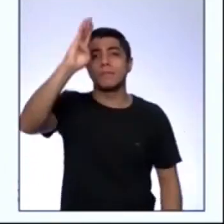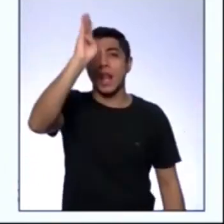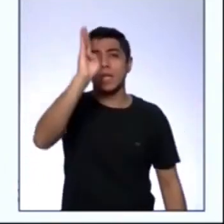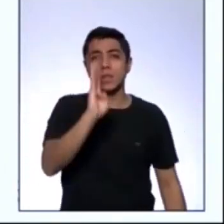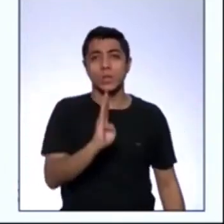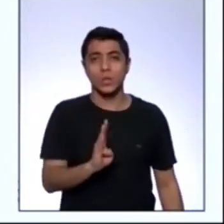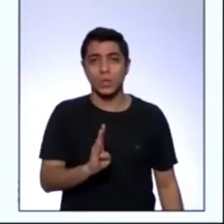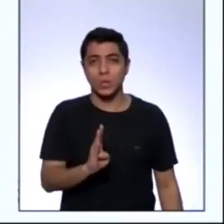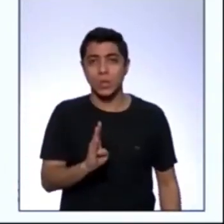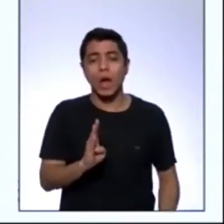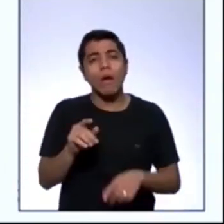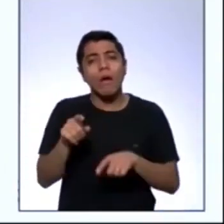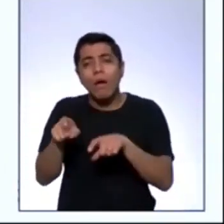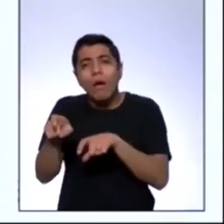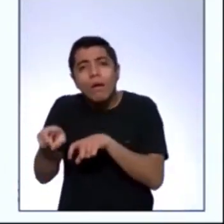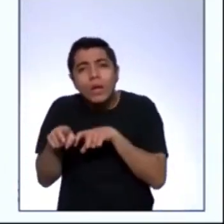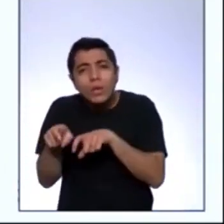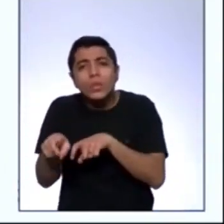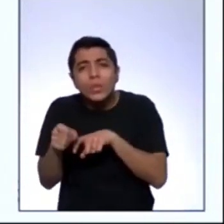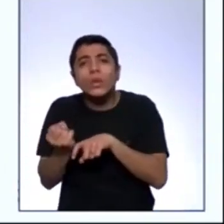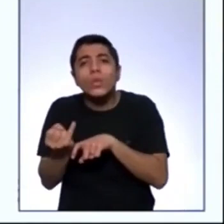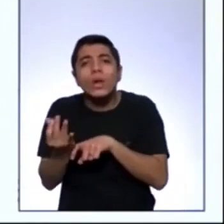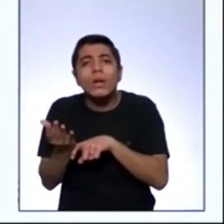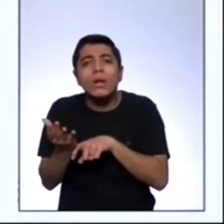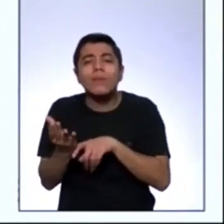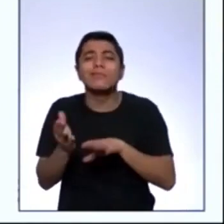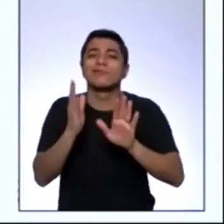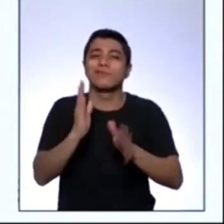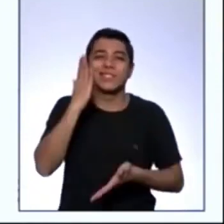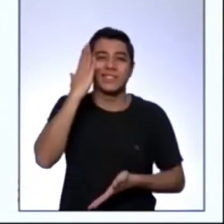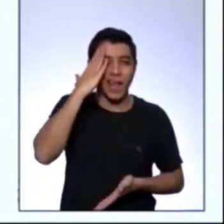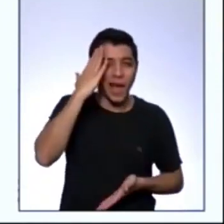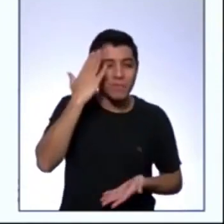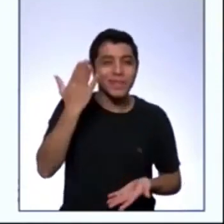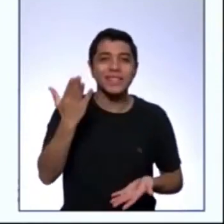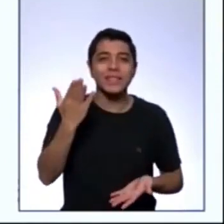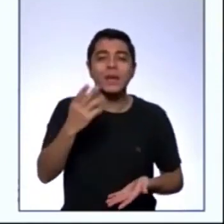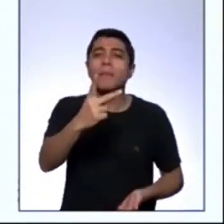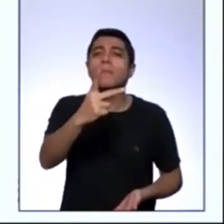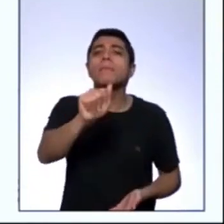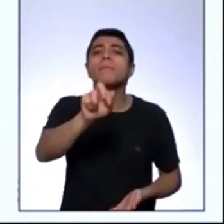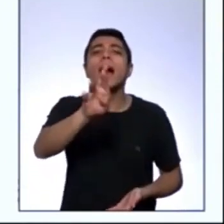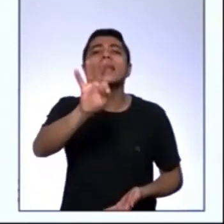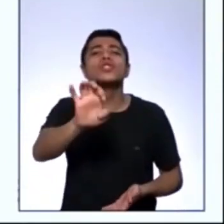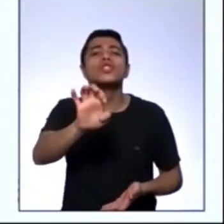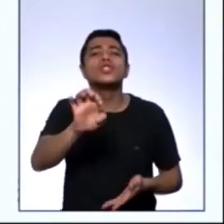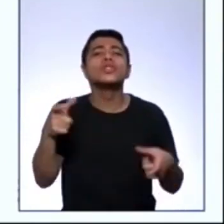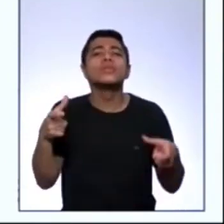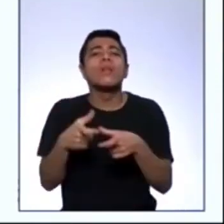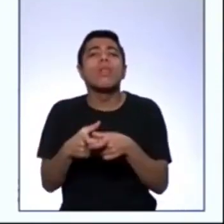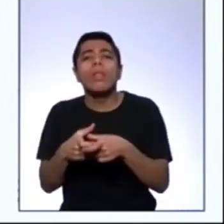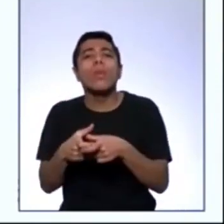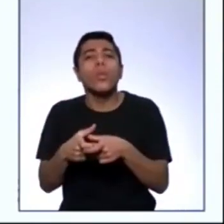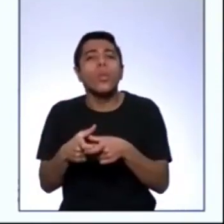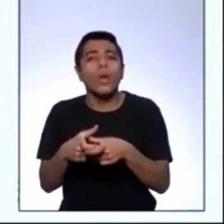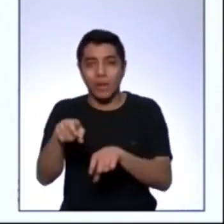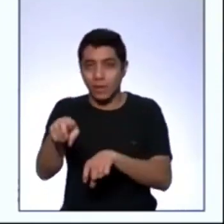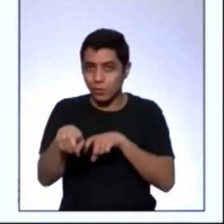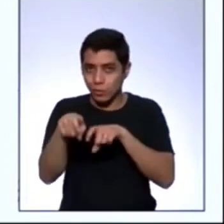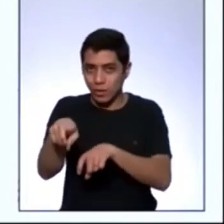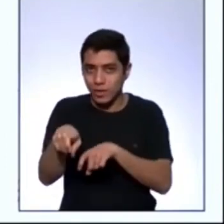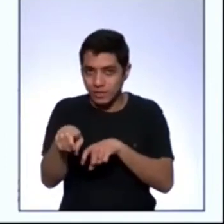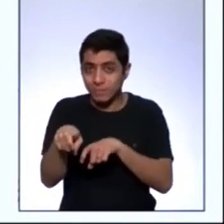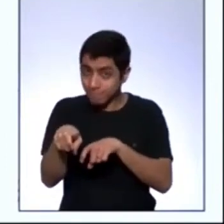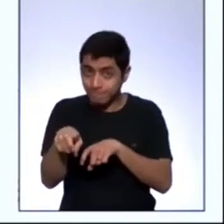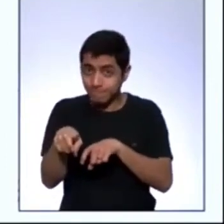gente fazendo favor os dois números Qual é a parte agricultura e qual é o